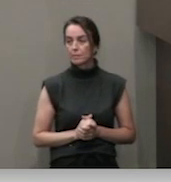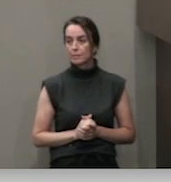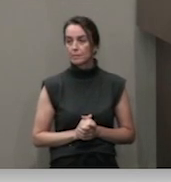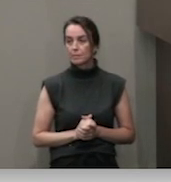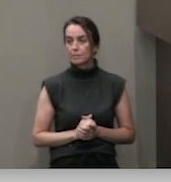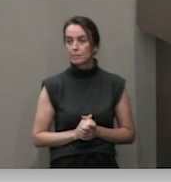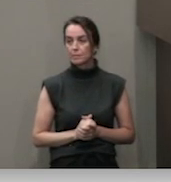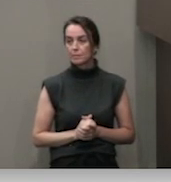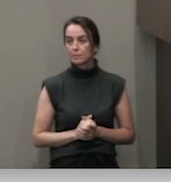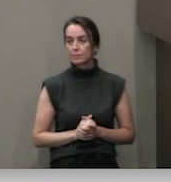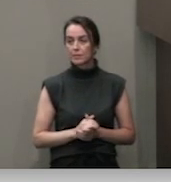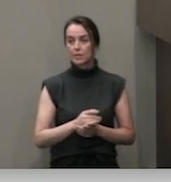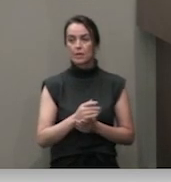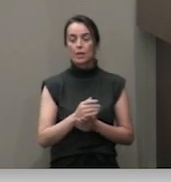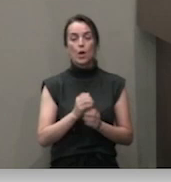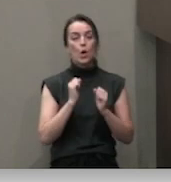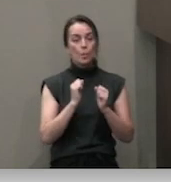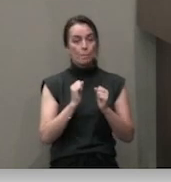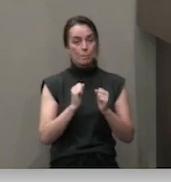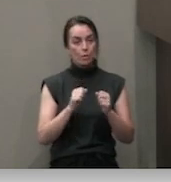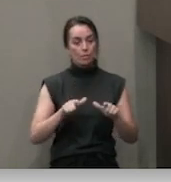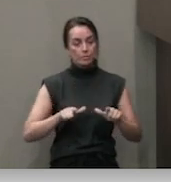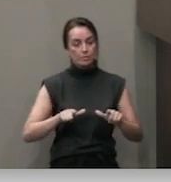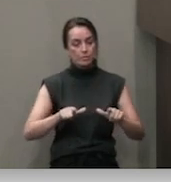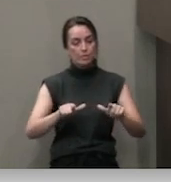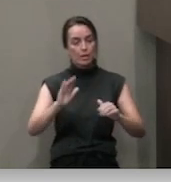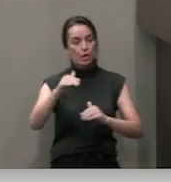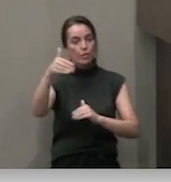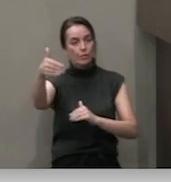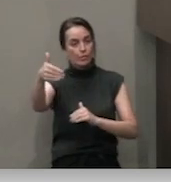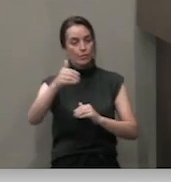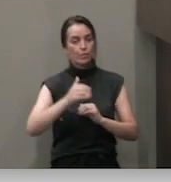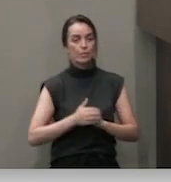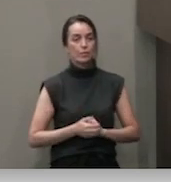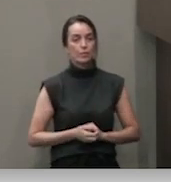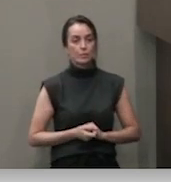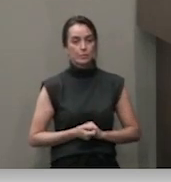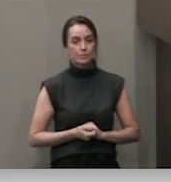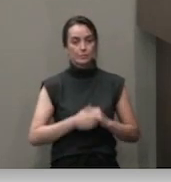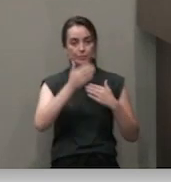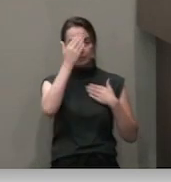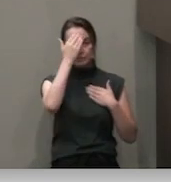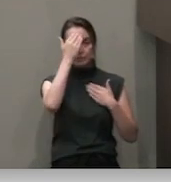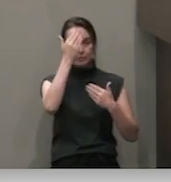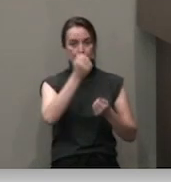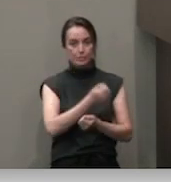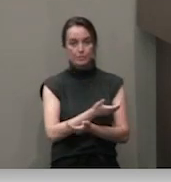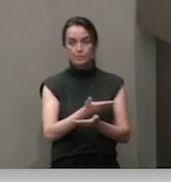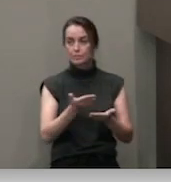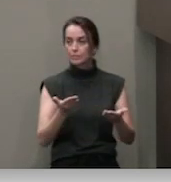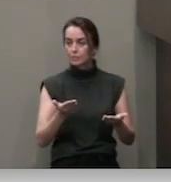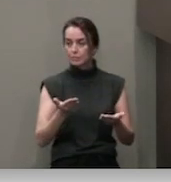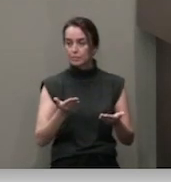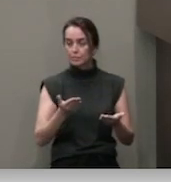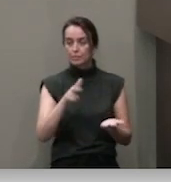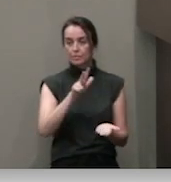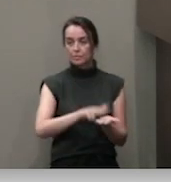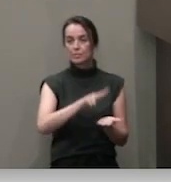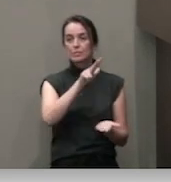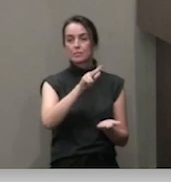entrega da placa no saguão do Parlamento tá bom sim obrigada Presidente Obrigada vereadoras e vereadores que aprovaram por